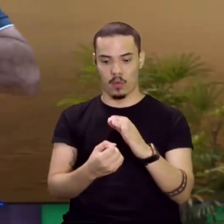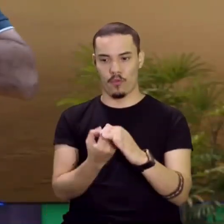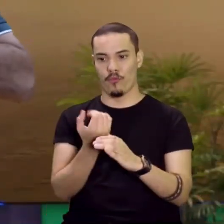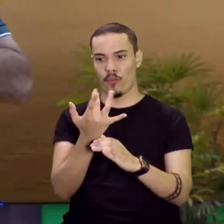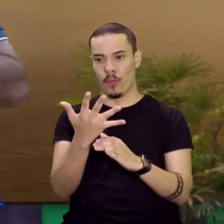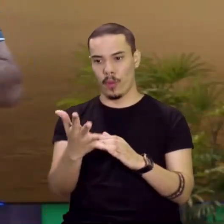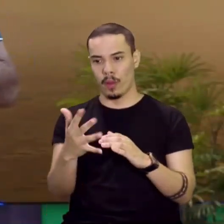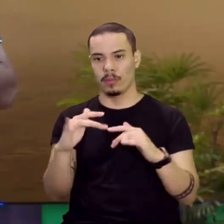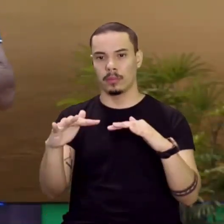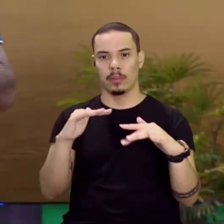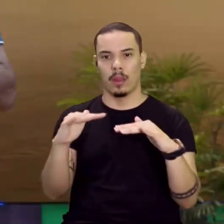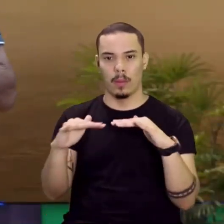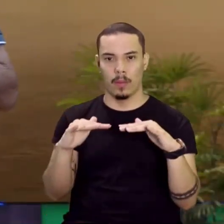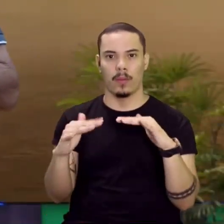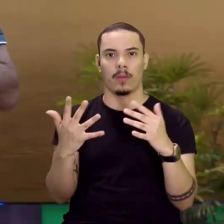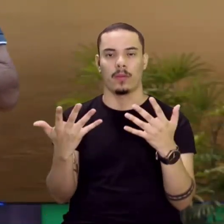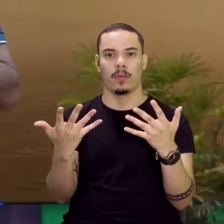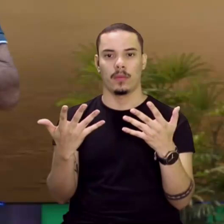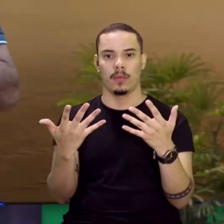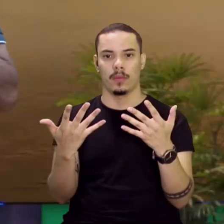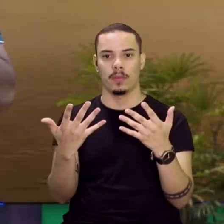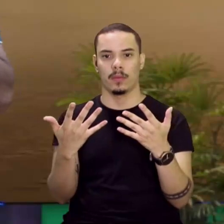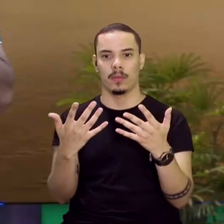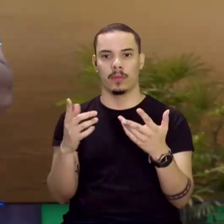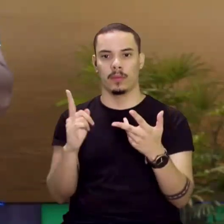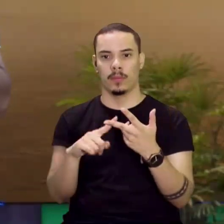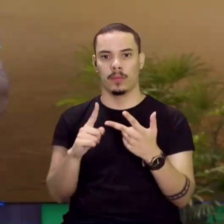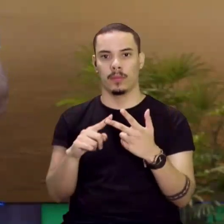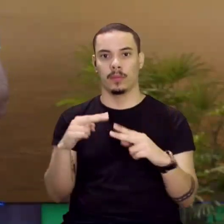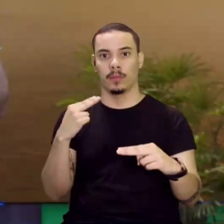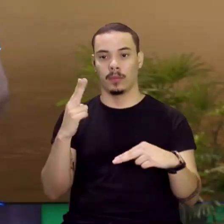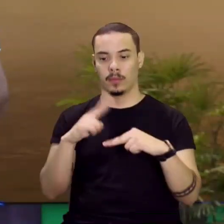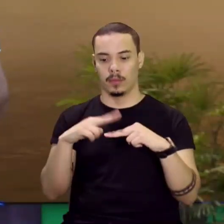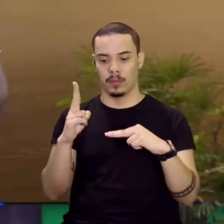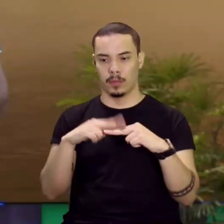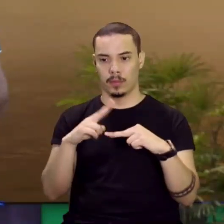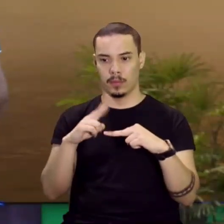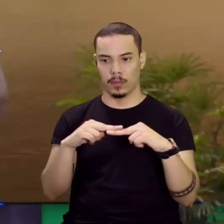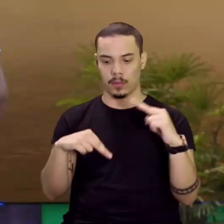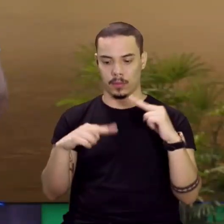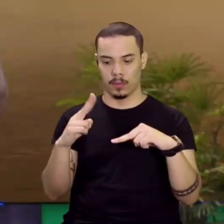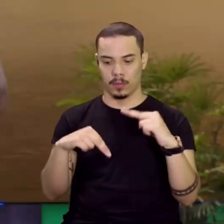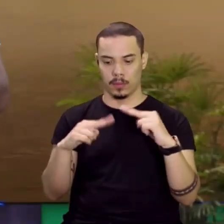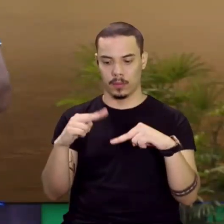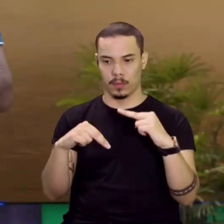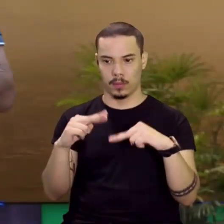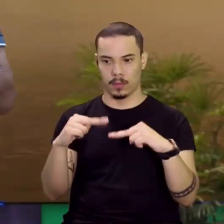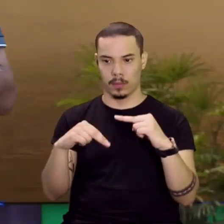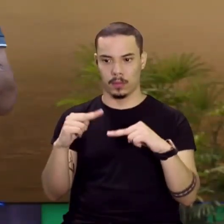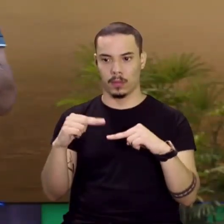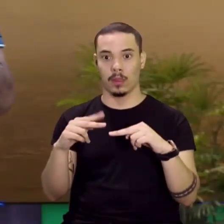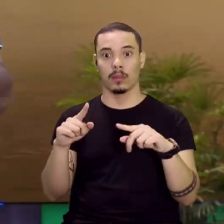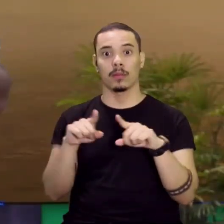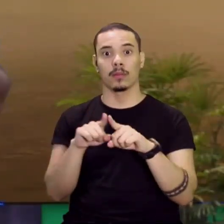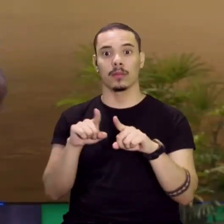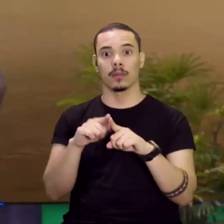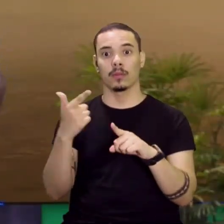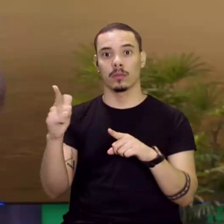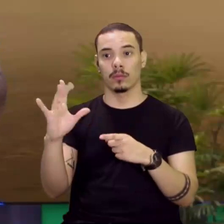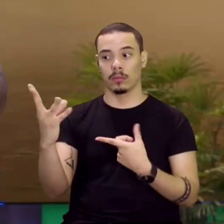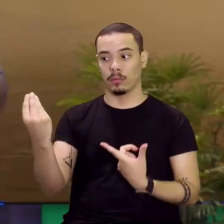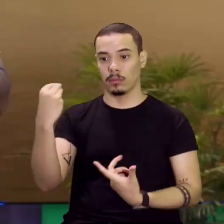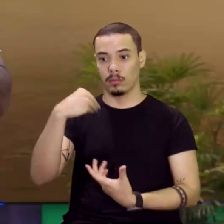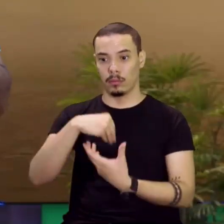é o terremoto, é o movimento das placas tectônicas, e o outro